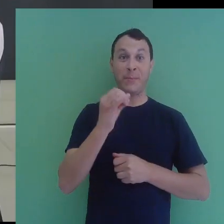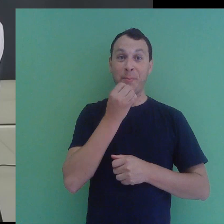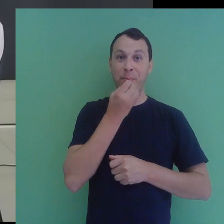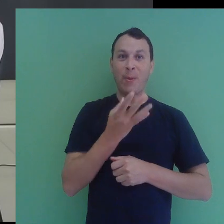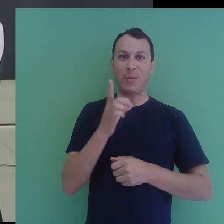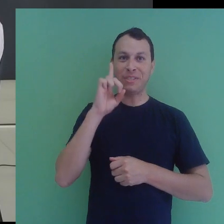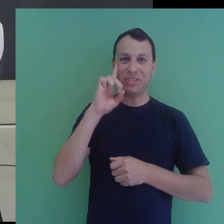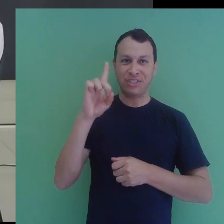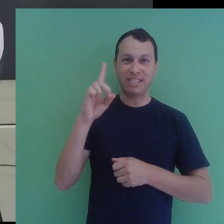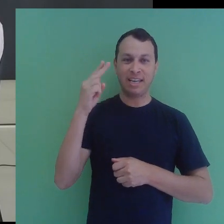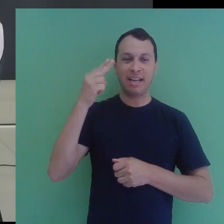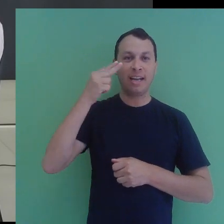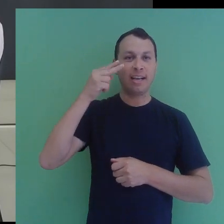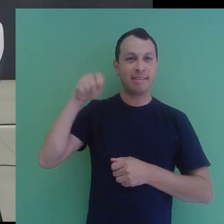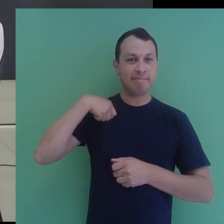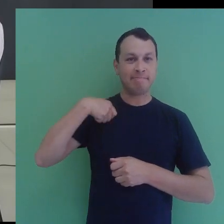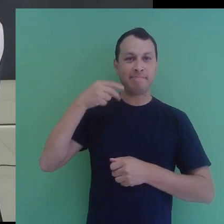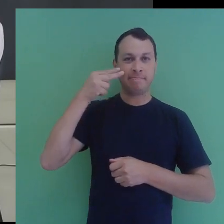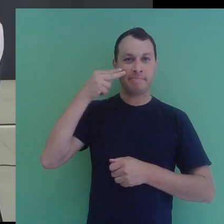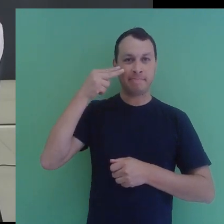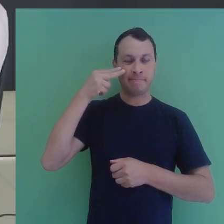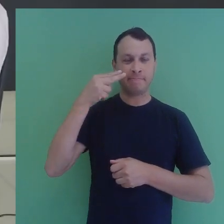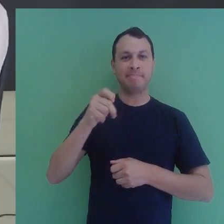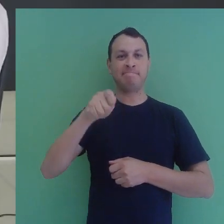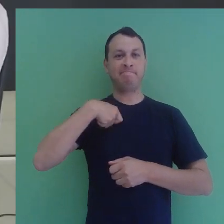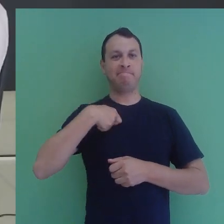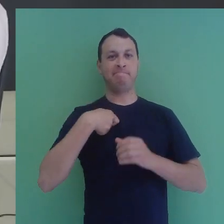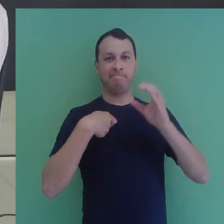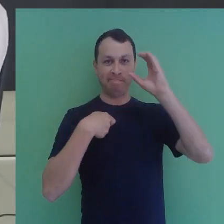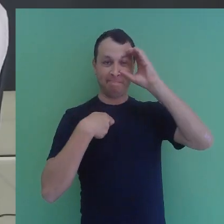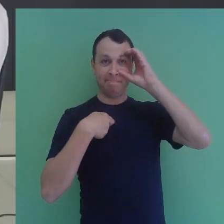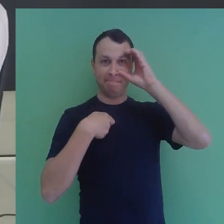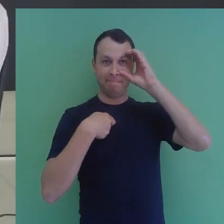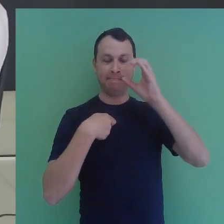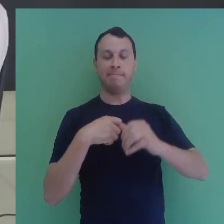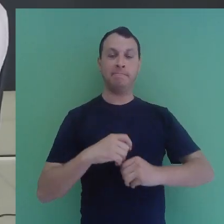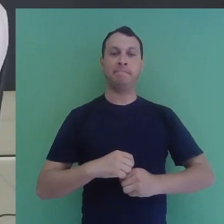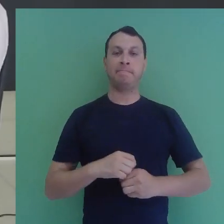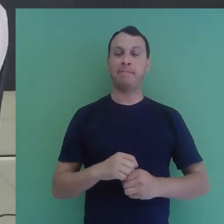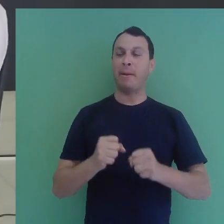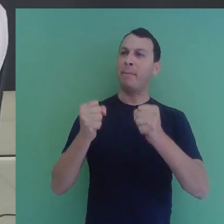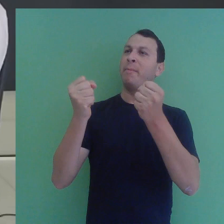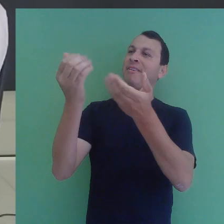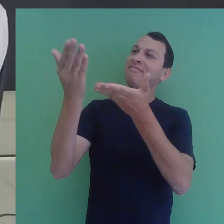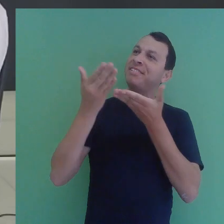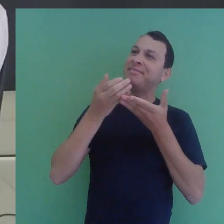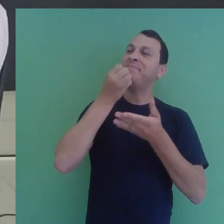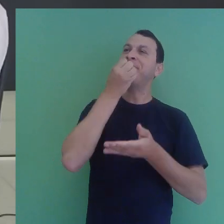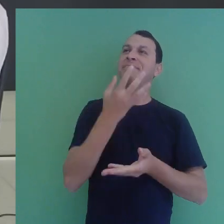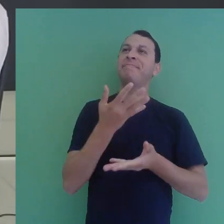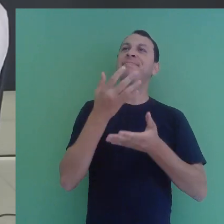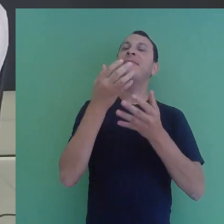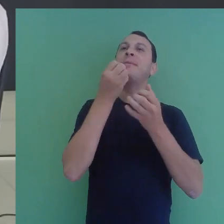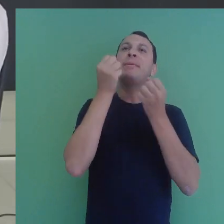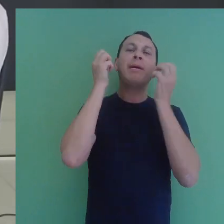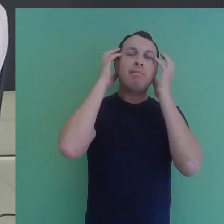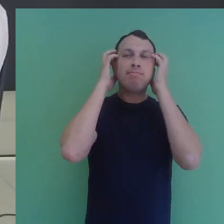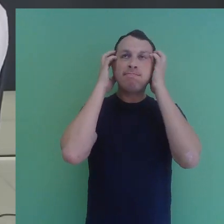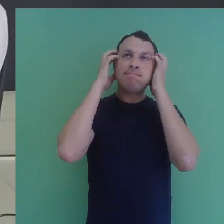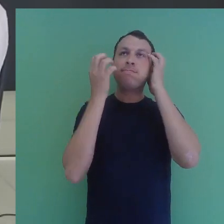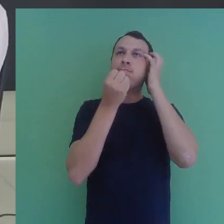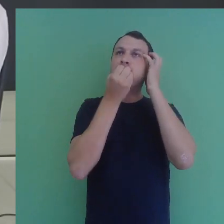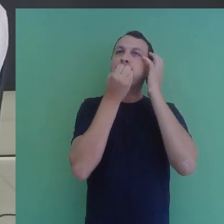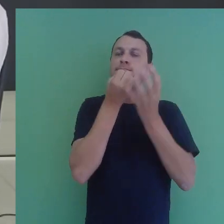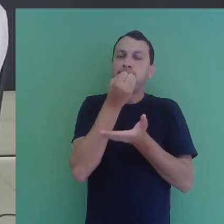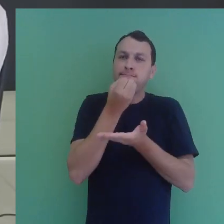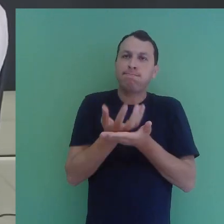Bom dia, meu nome é Daito. Meu nome é Cássio. Sejam bem-vindos ao Cidade Pode Mais, o podcast do Cidade Júnior. Esse será um